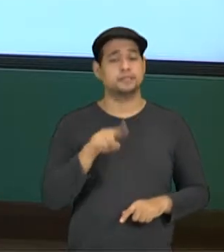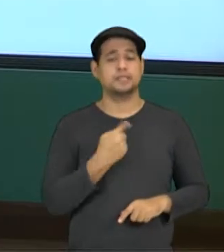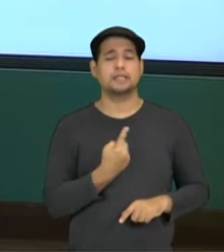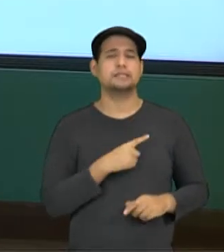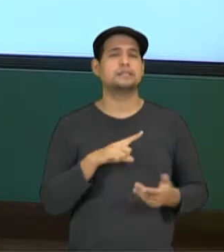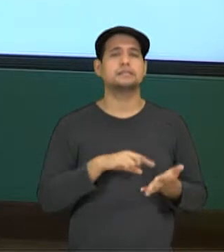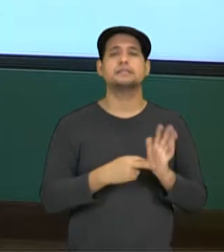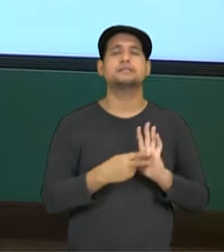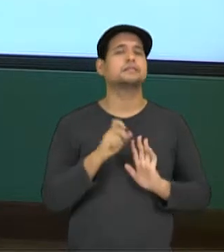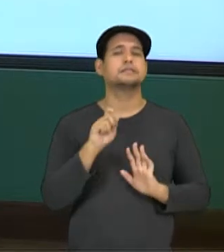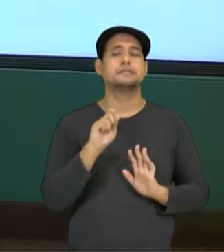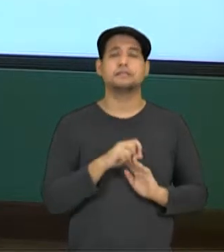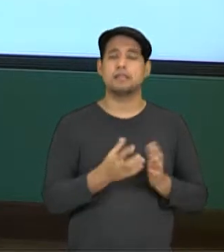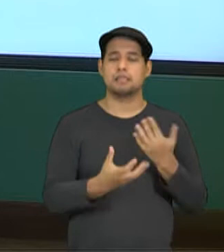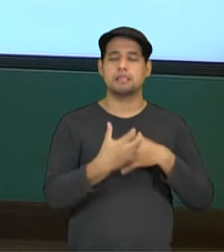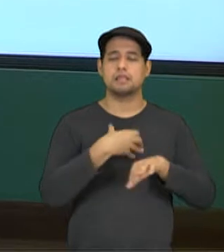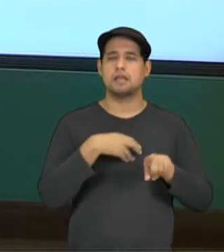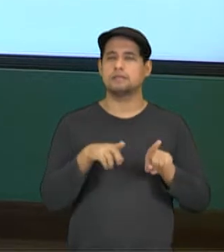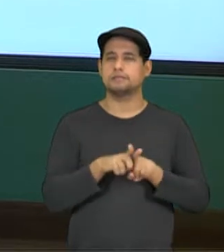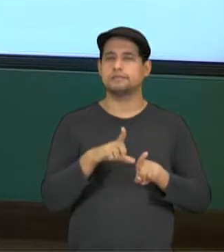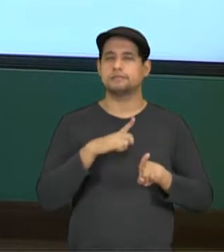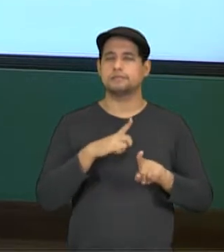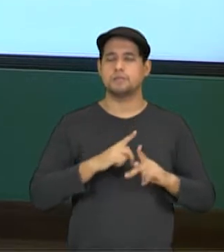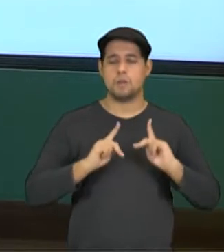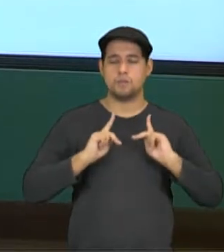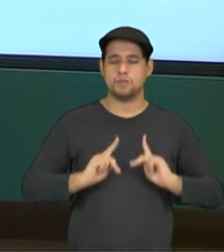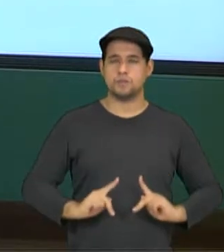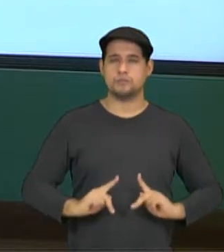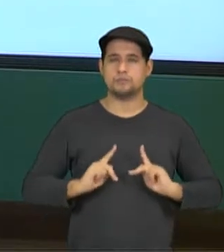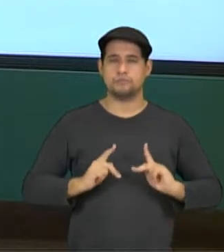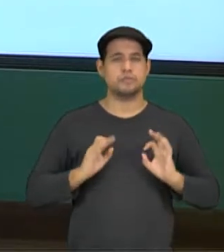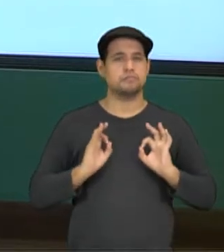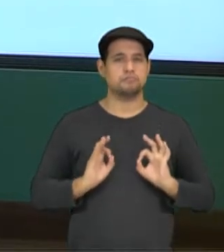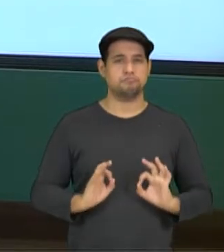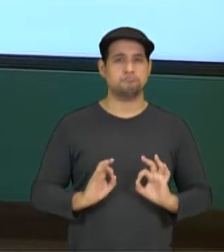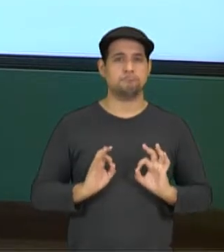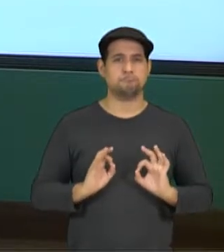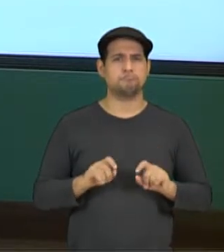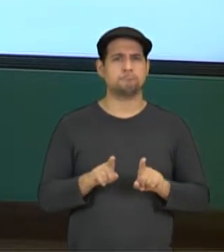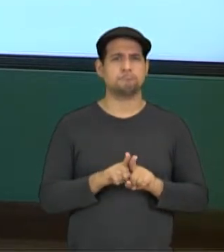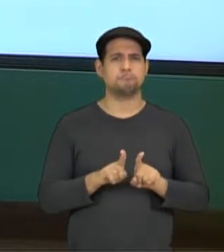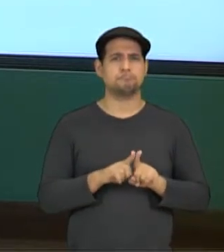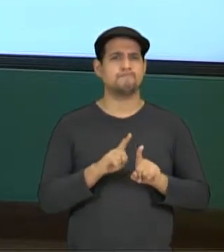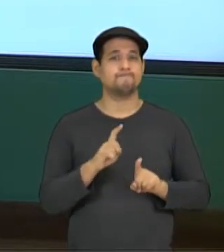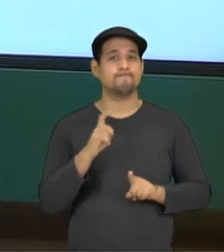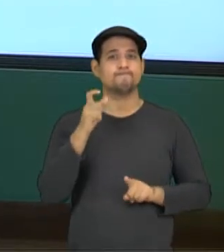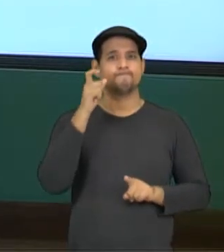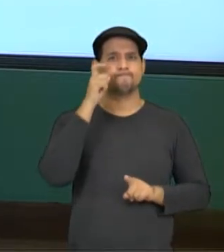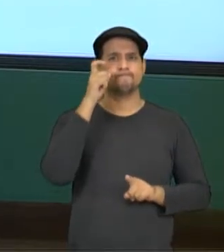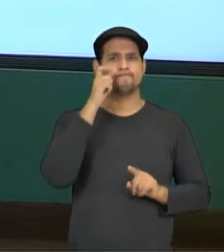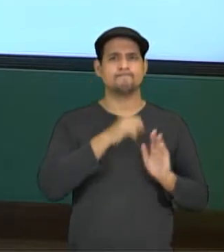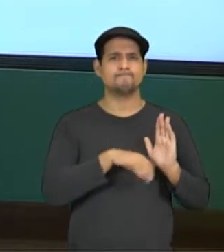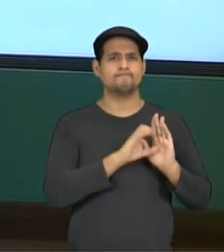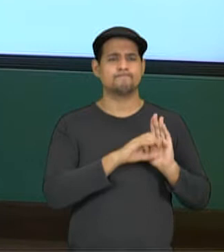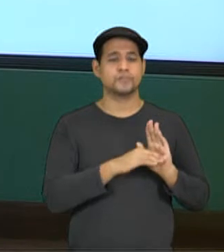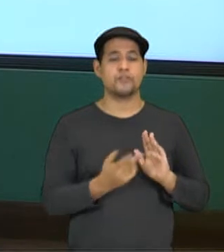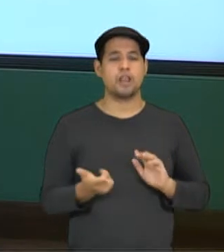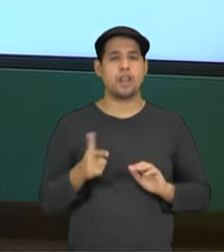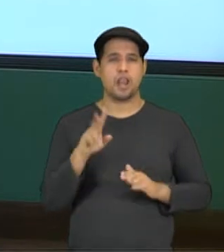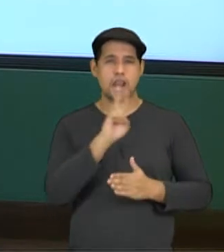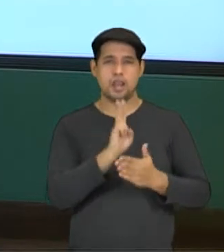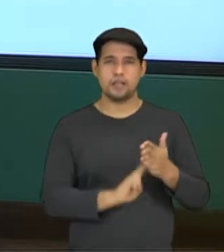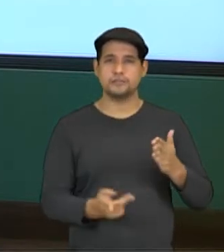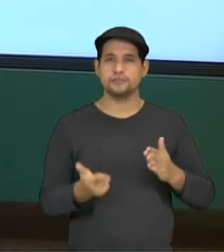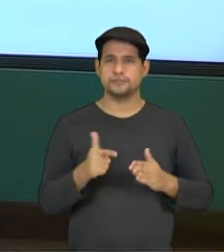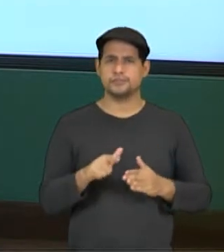uma resiliência, ter uma postura resiliente. Interessante esse conceito, né? Vamos aqui ler novamente esse